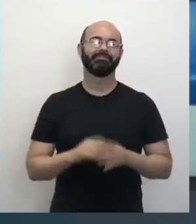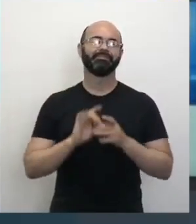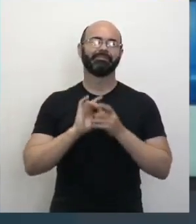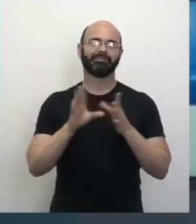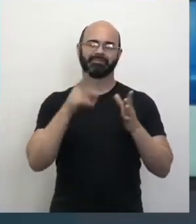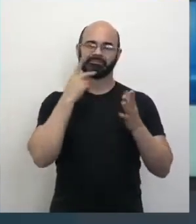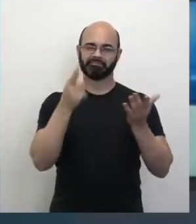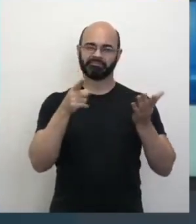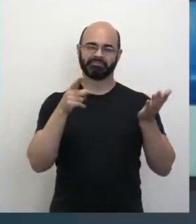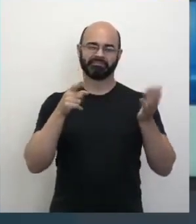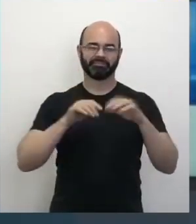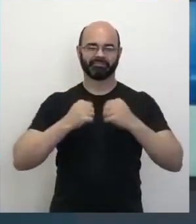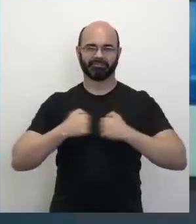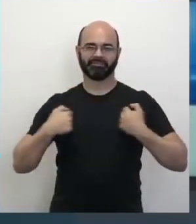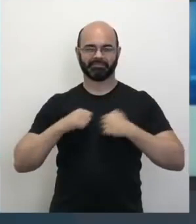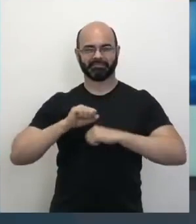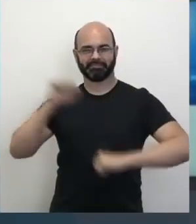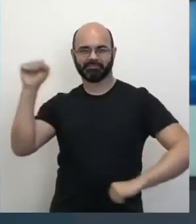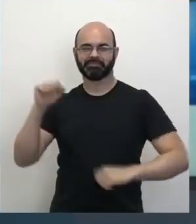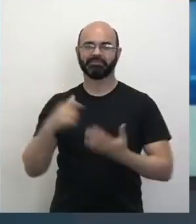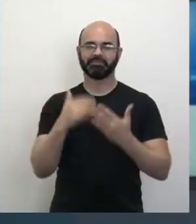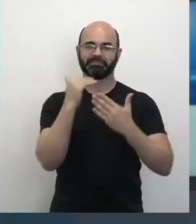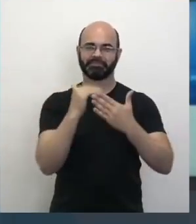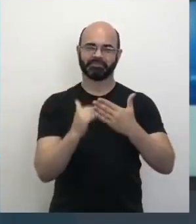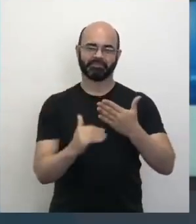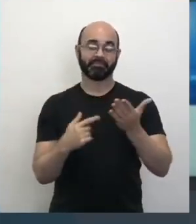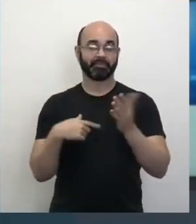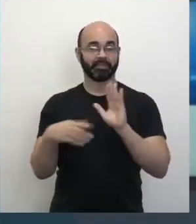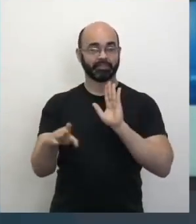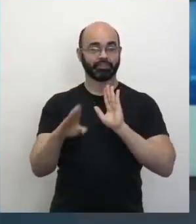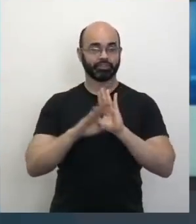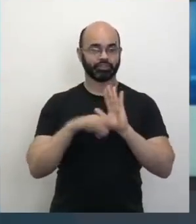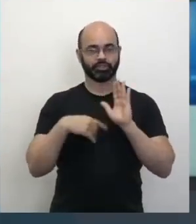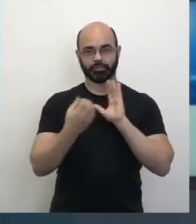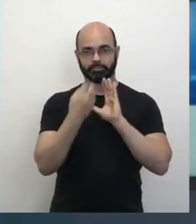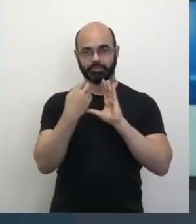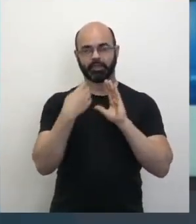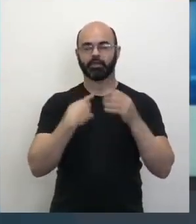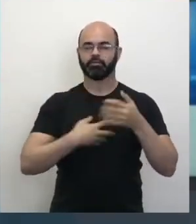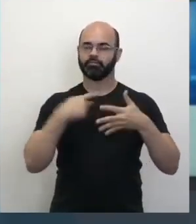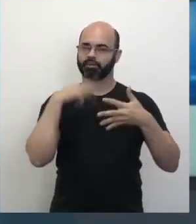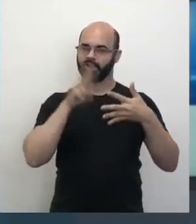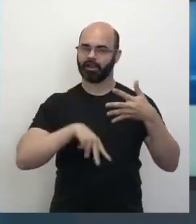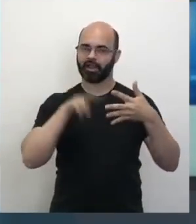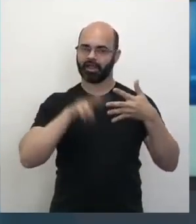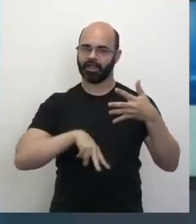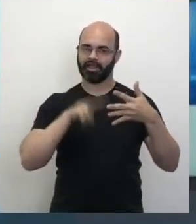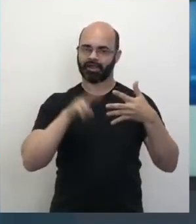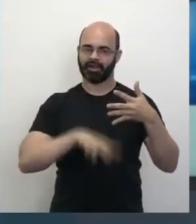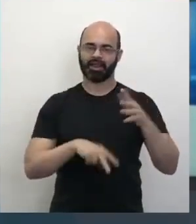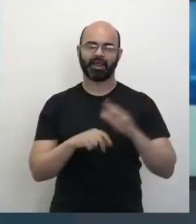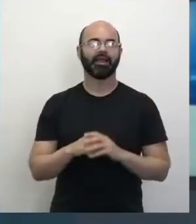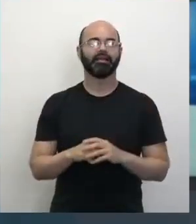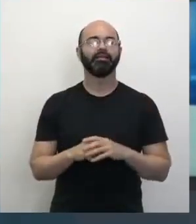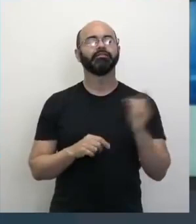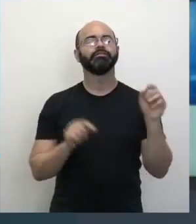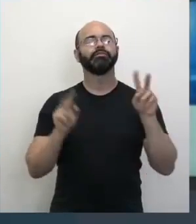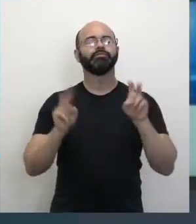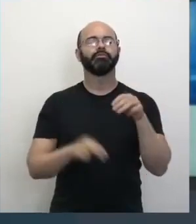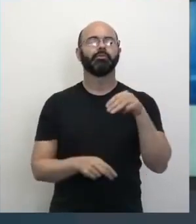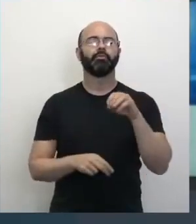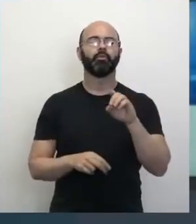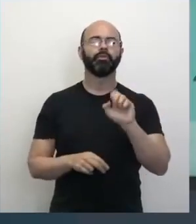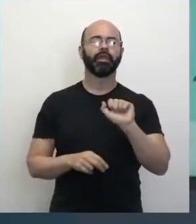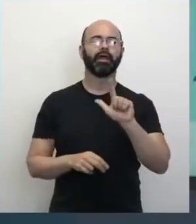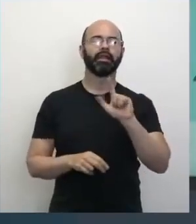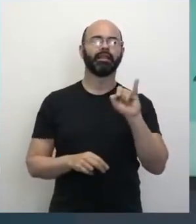esses super-heróis, e conforme forem chegando eu vou ler. E tem mais uma pergunta aí, relacionada à questão dos modalizadores, que nós vamos